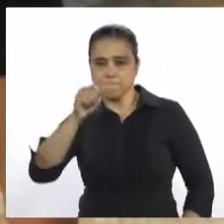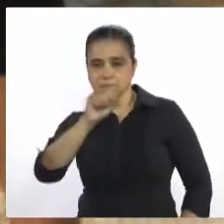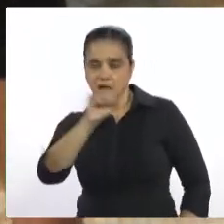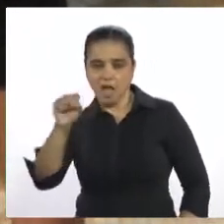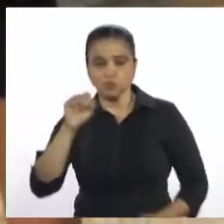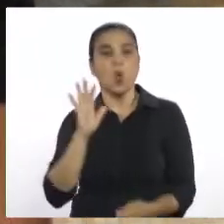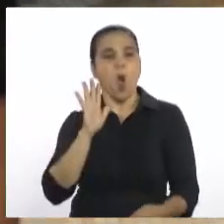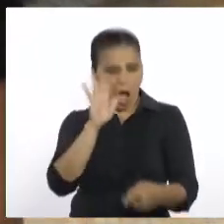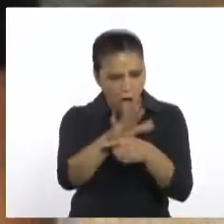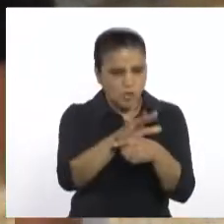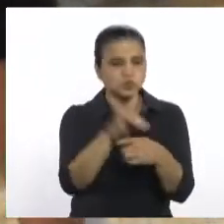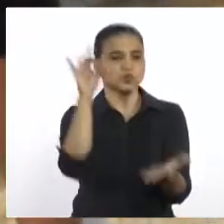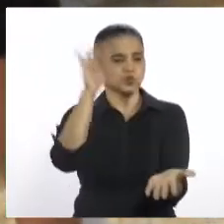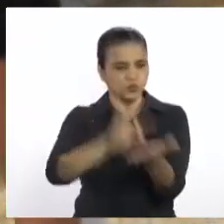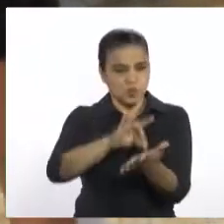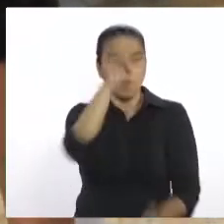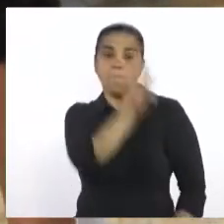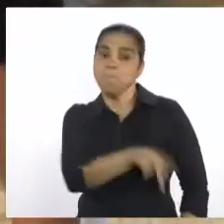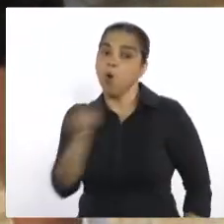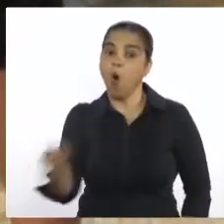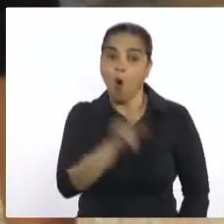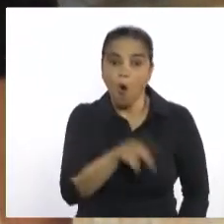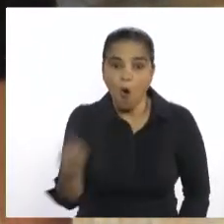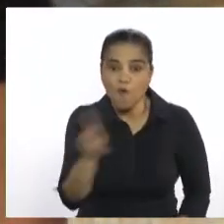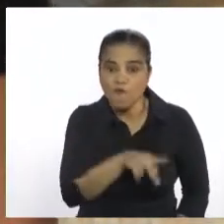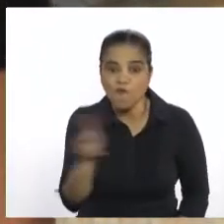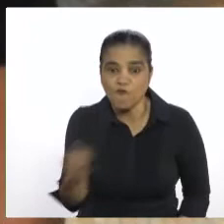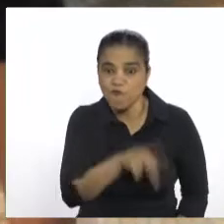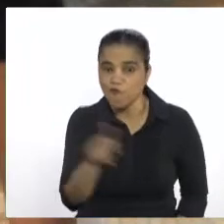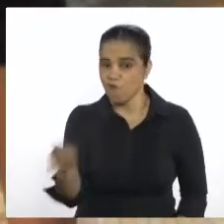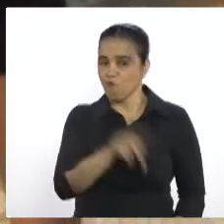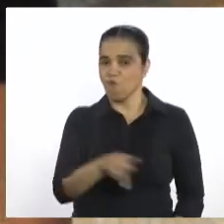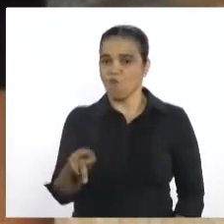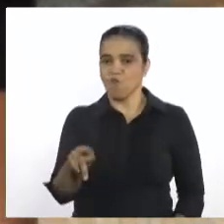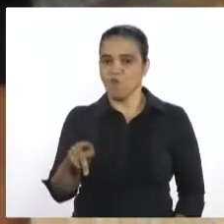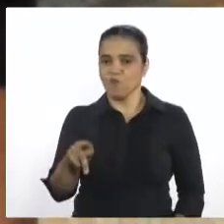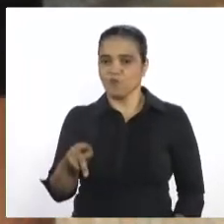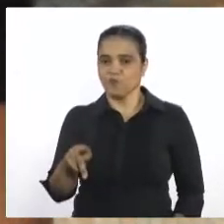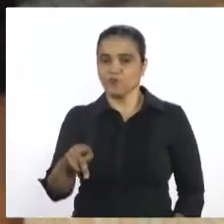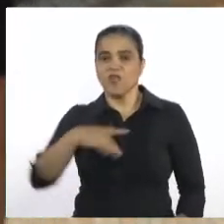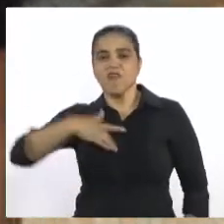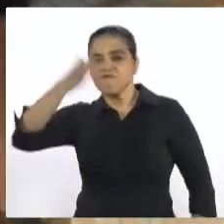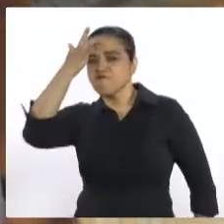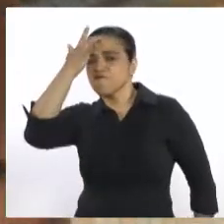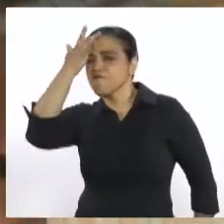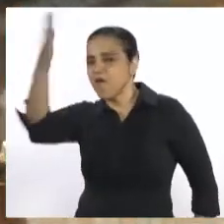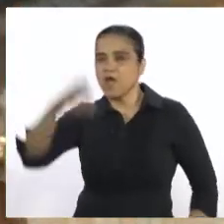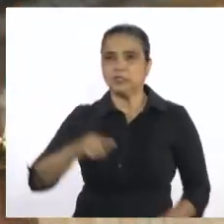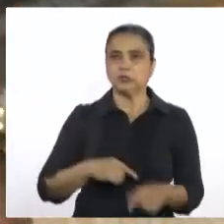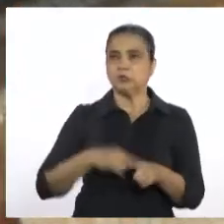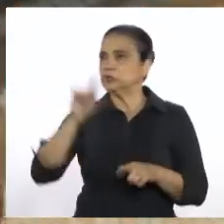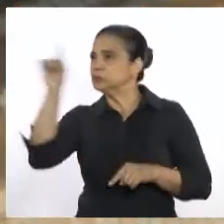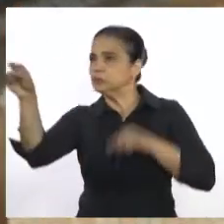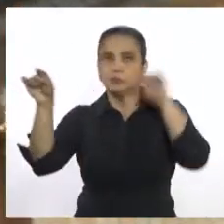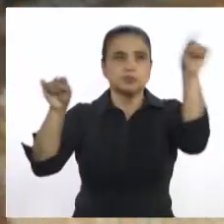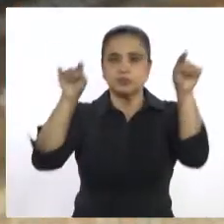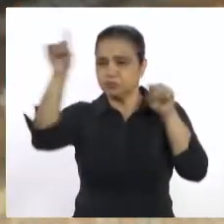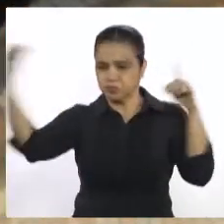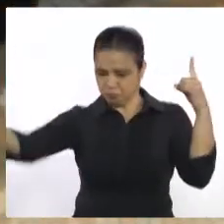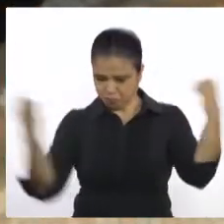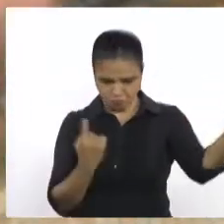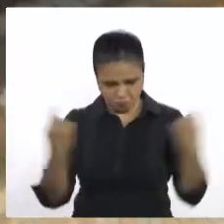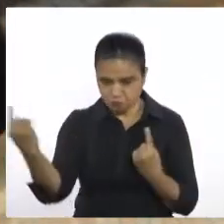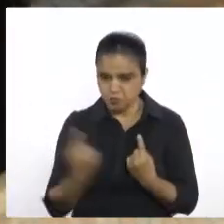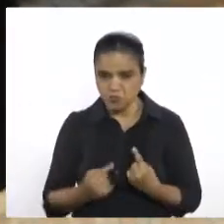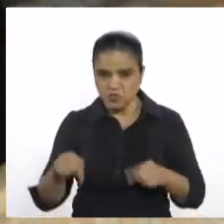a ajuda é para a população. É para a população. É muito fácil A, B ou C aparecer aqui, só